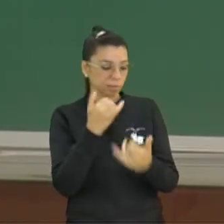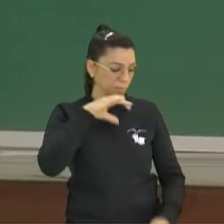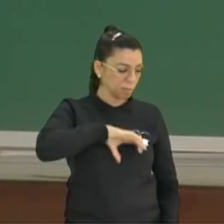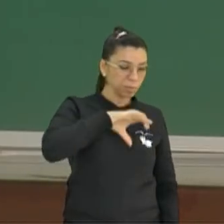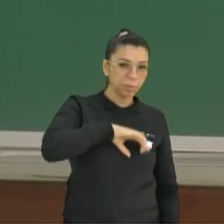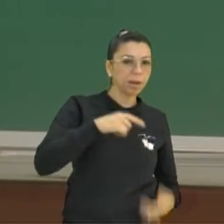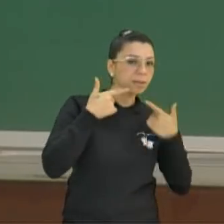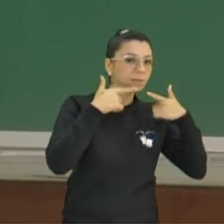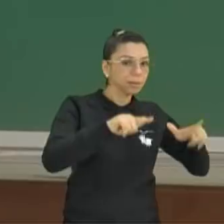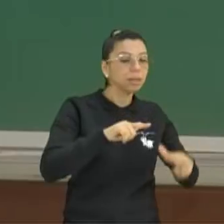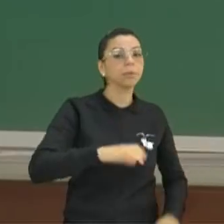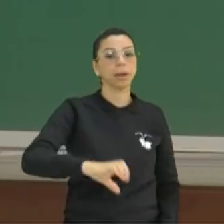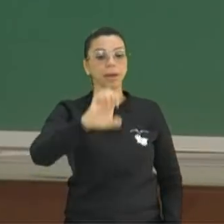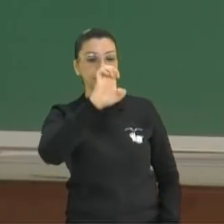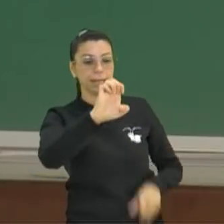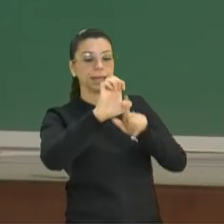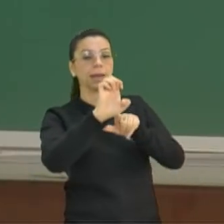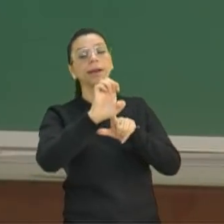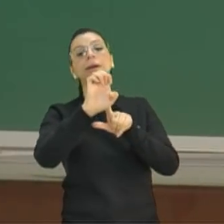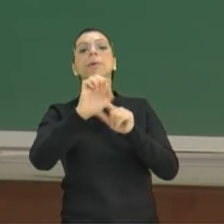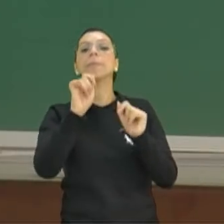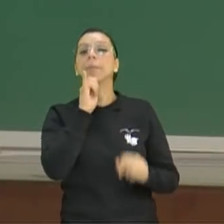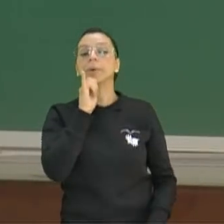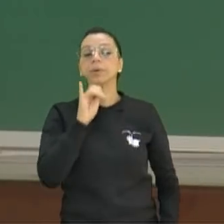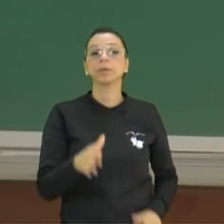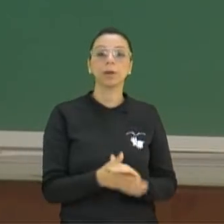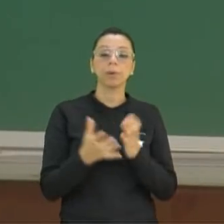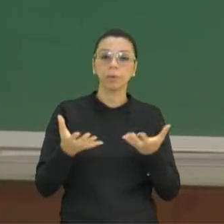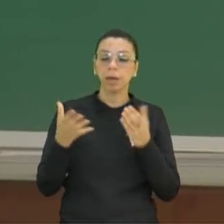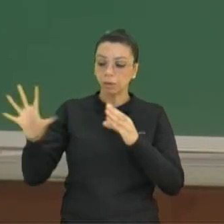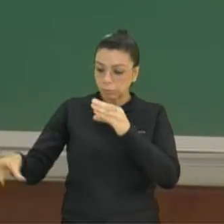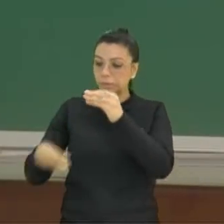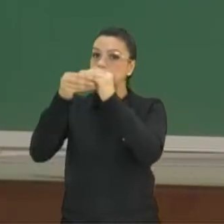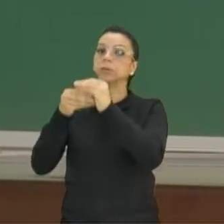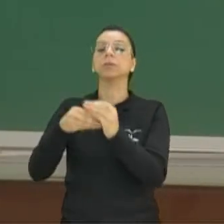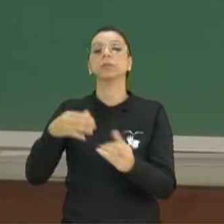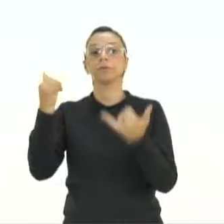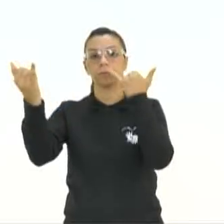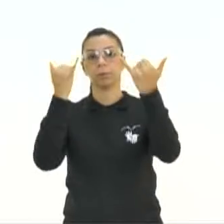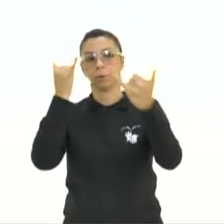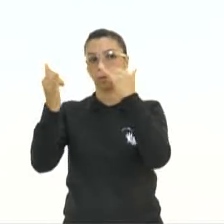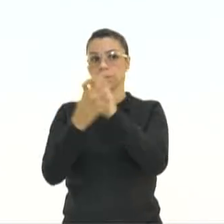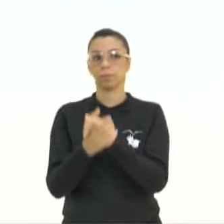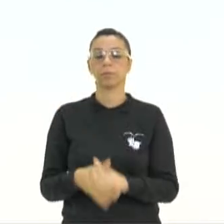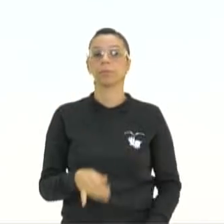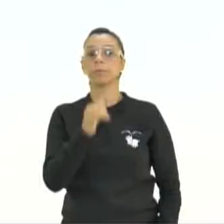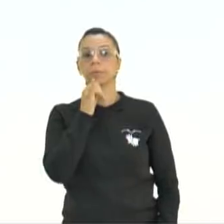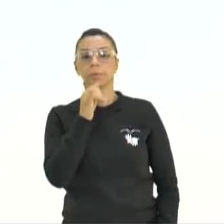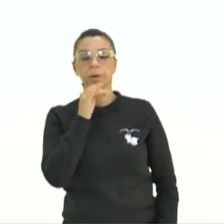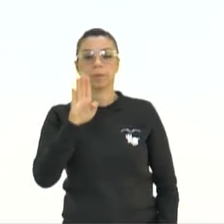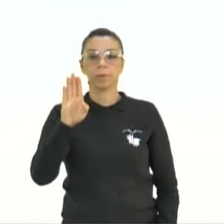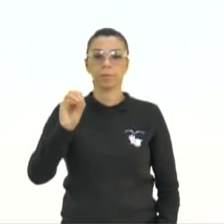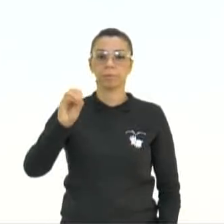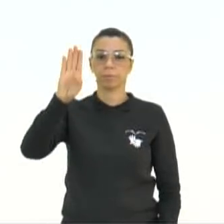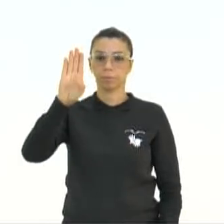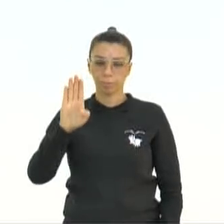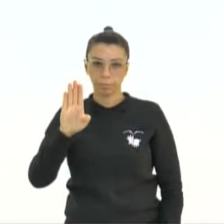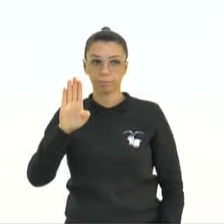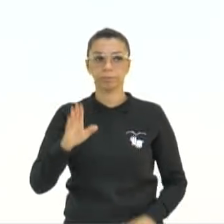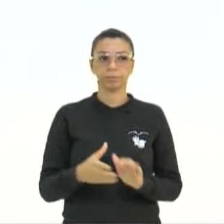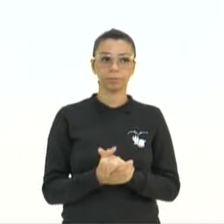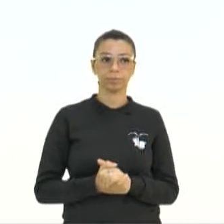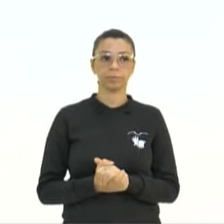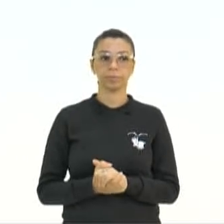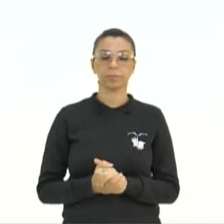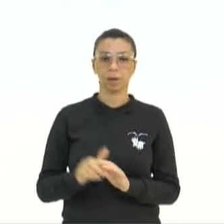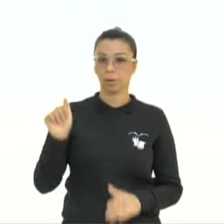A gente usa quando quer acrescentar mais alguma informação, certo? Por exemplo, Bob was cleaning the bathroom